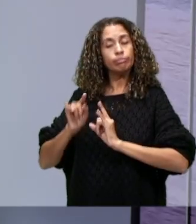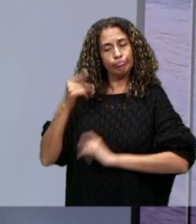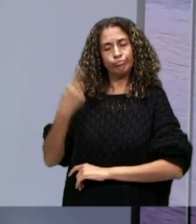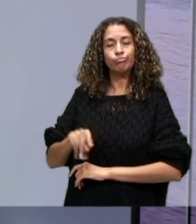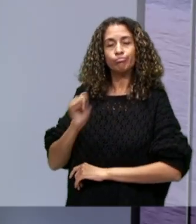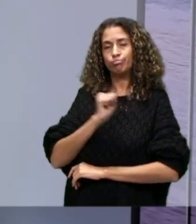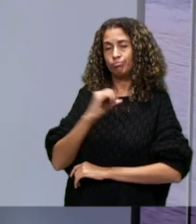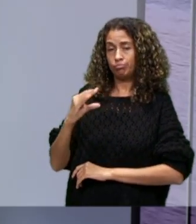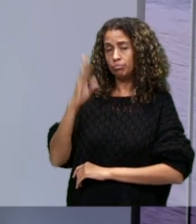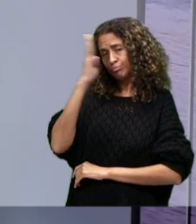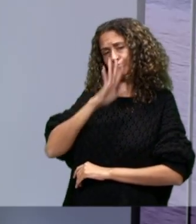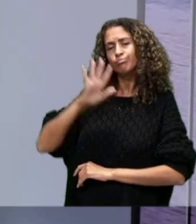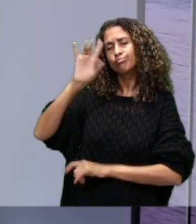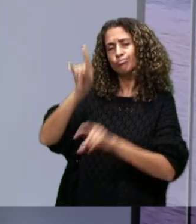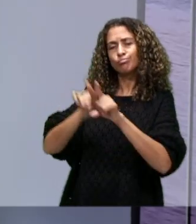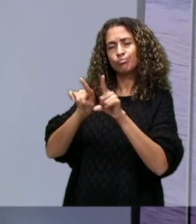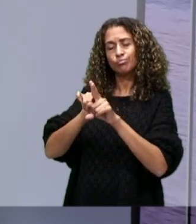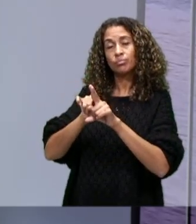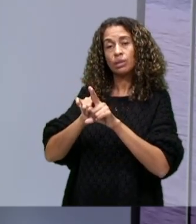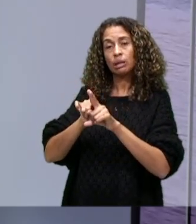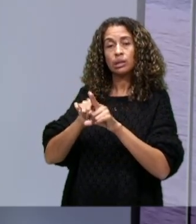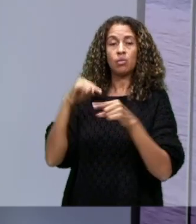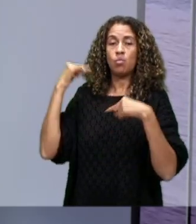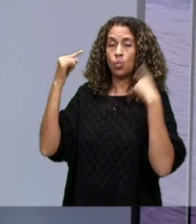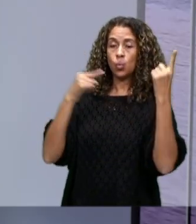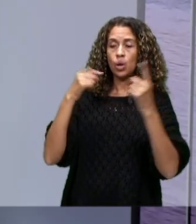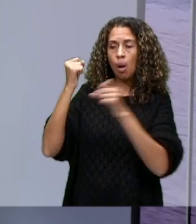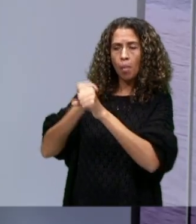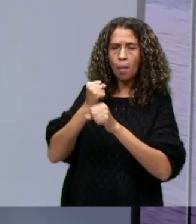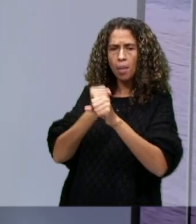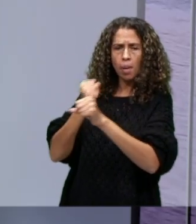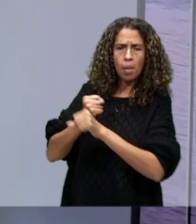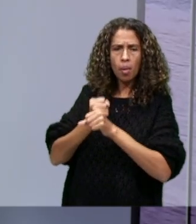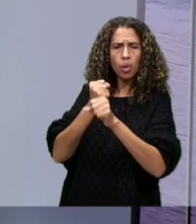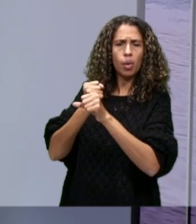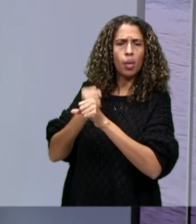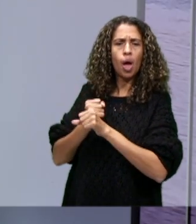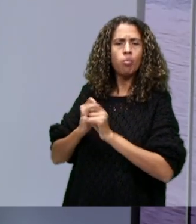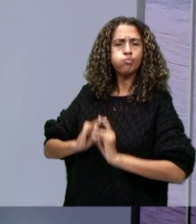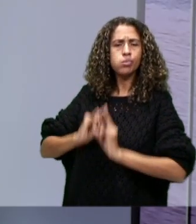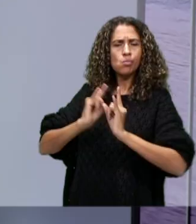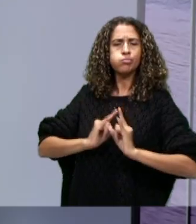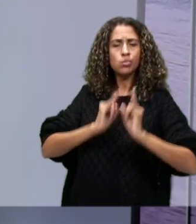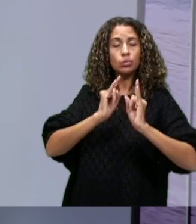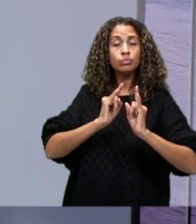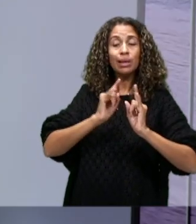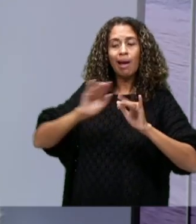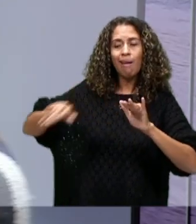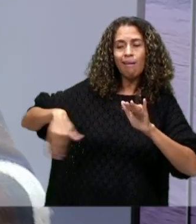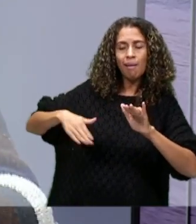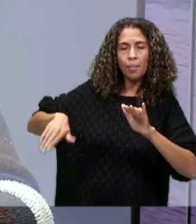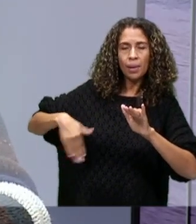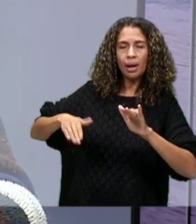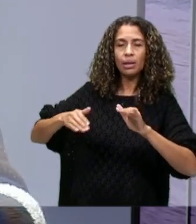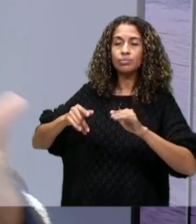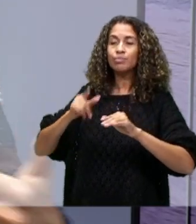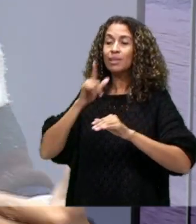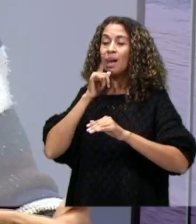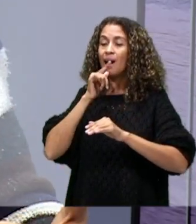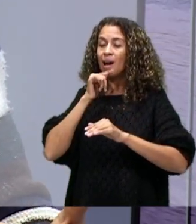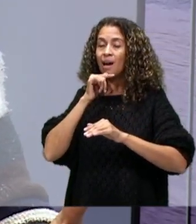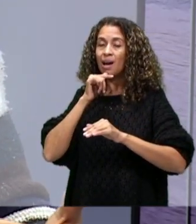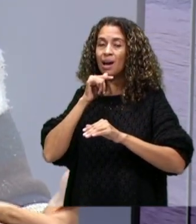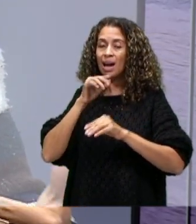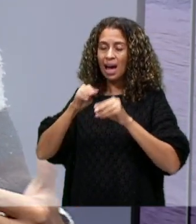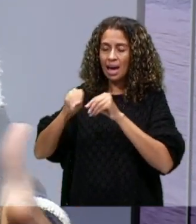Catarina, o próprio Brasil está uma loucura com essa questão da construção em áreas litorâneas, alargando praias para que o